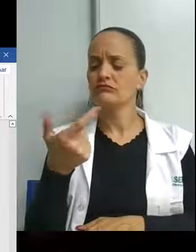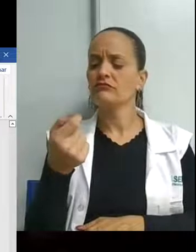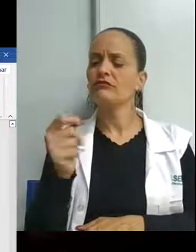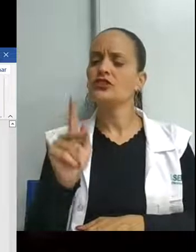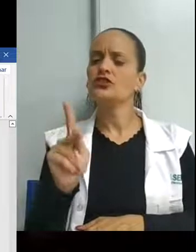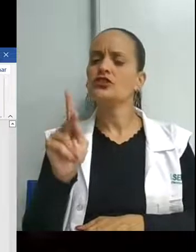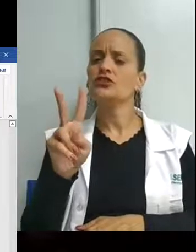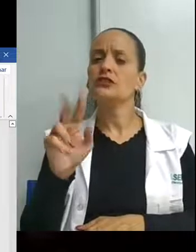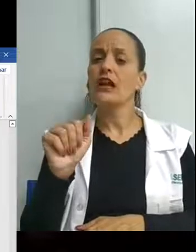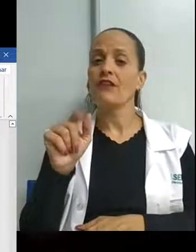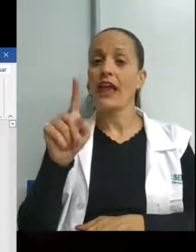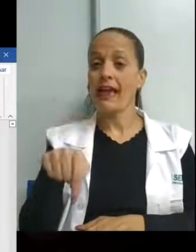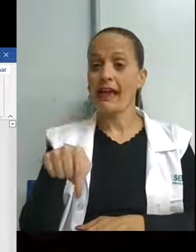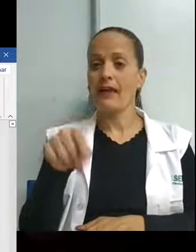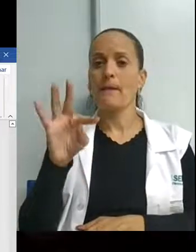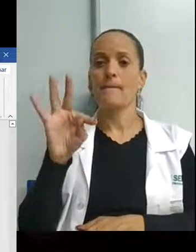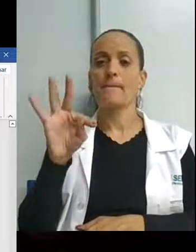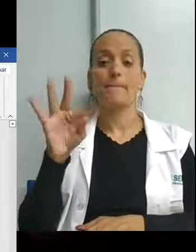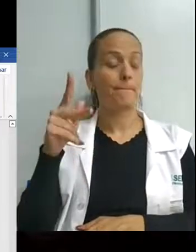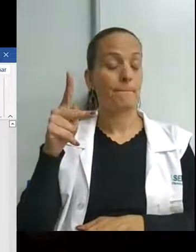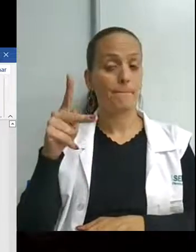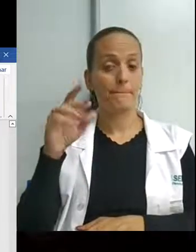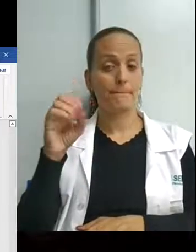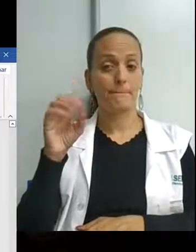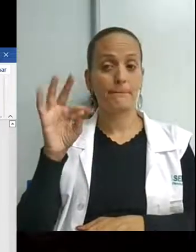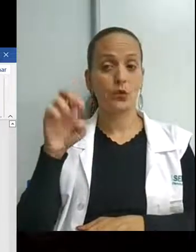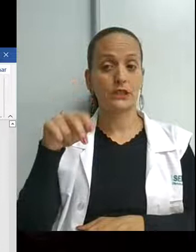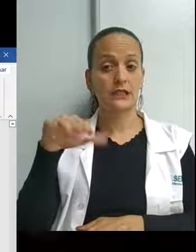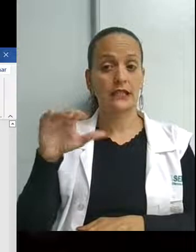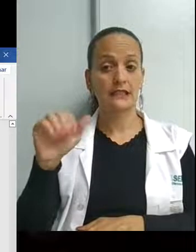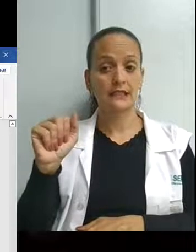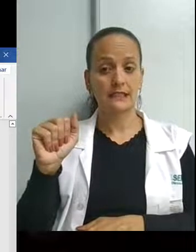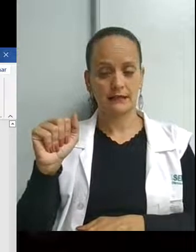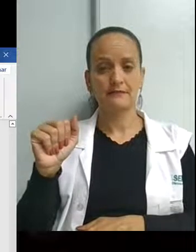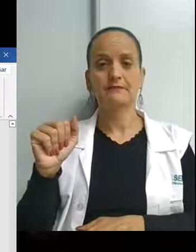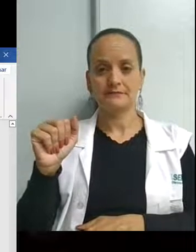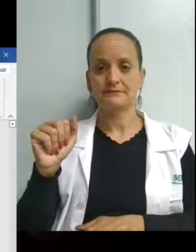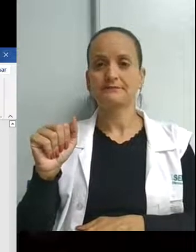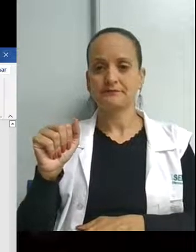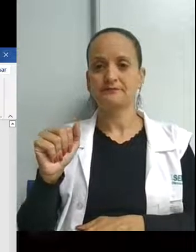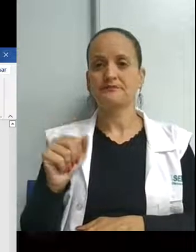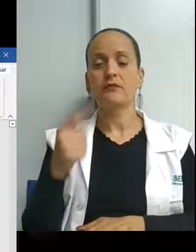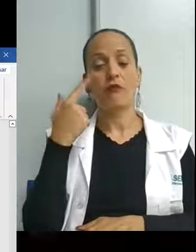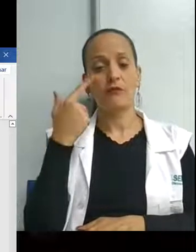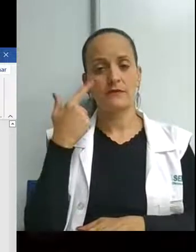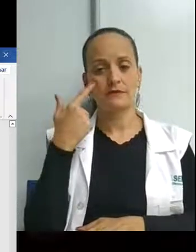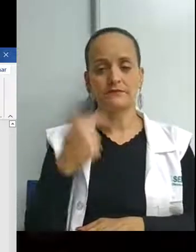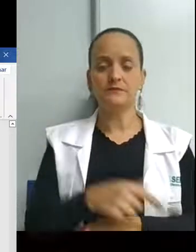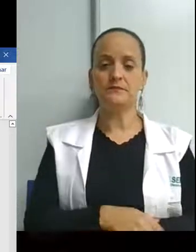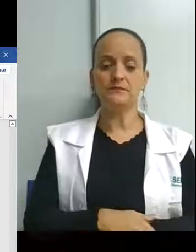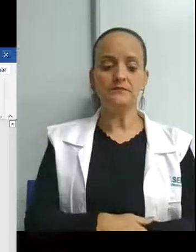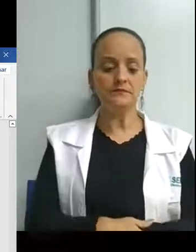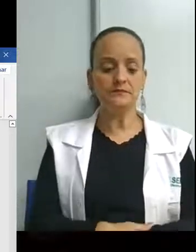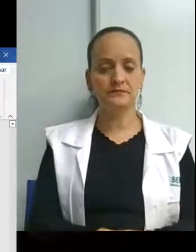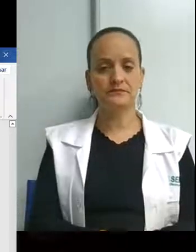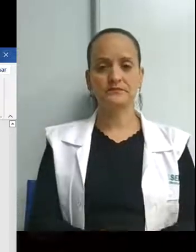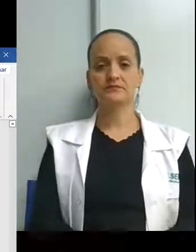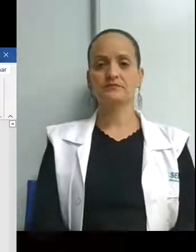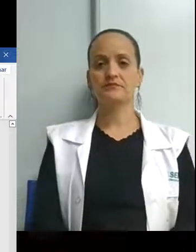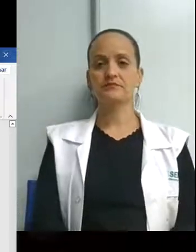a potência elétrica do quê? Da nova casa, né? Então, eu vou pegar essa informação aqui, ó, que é uma informação de potência,